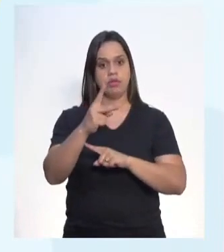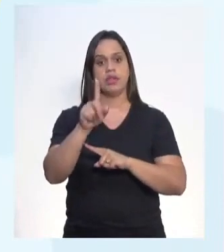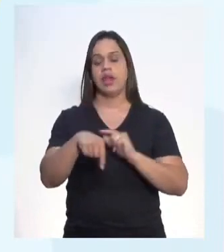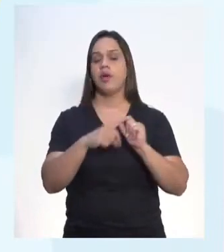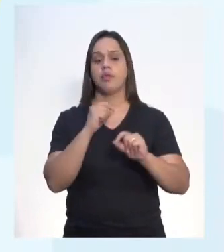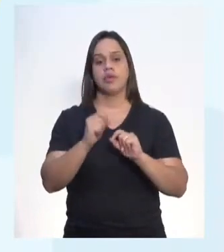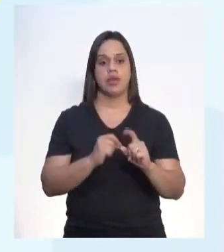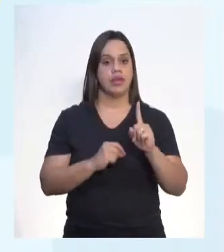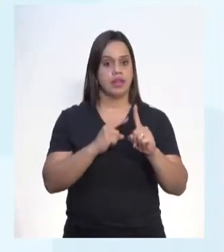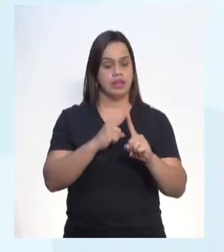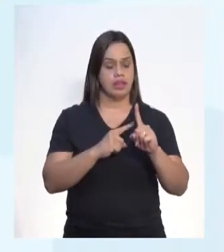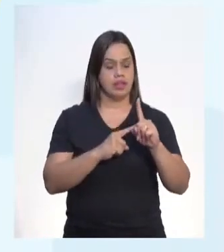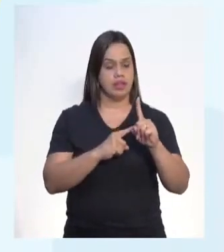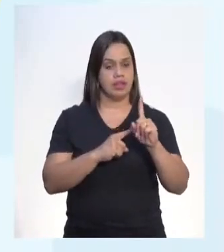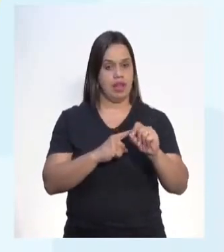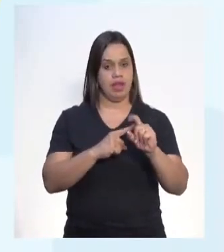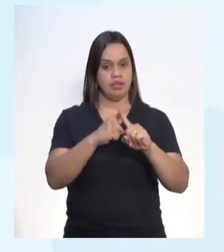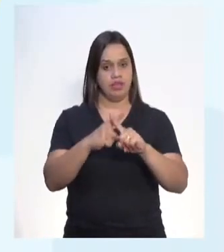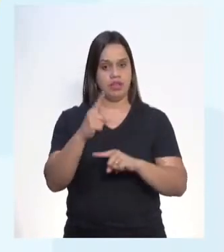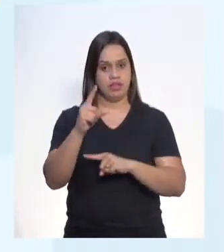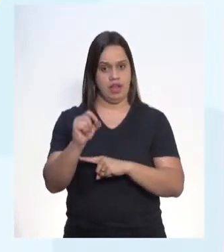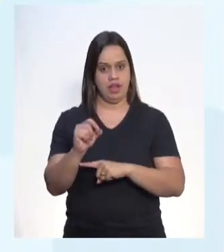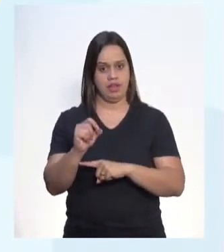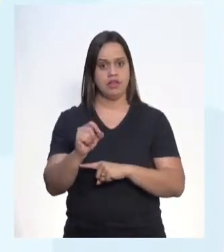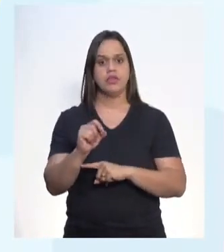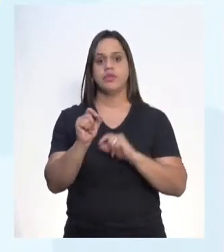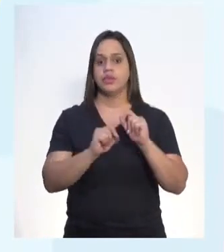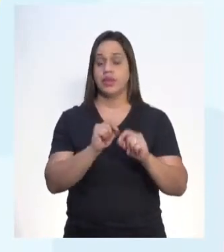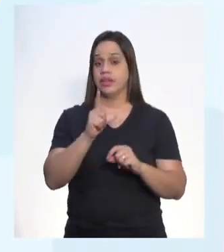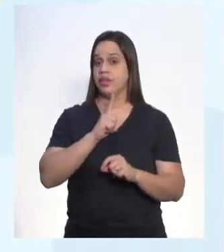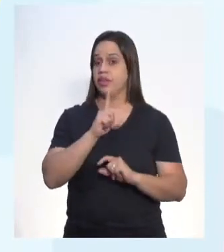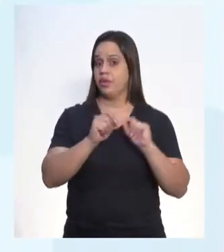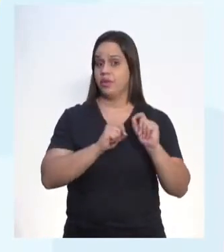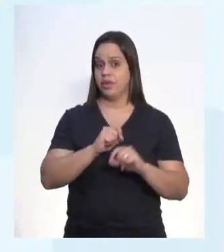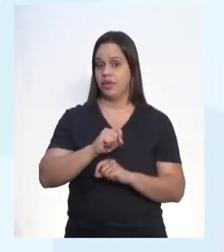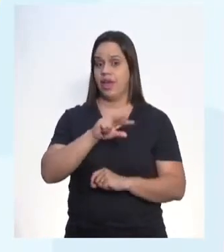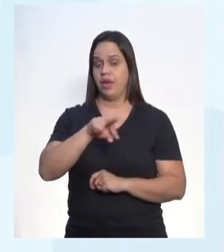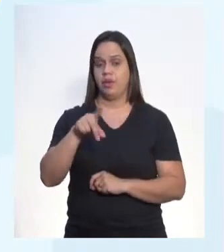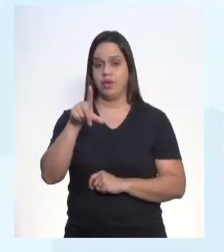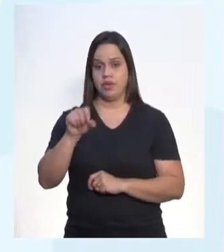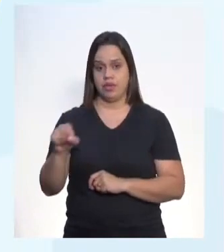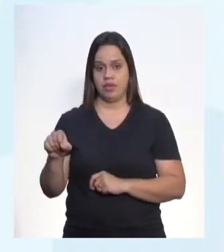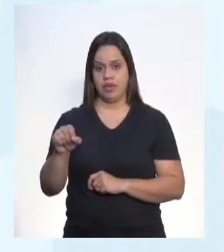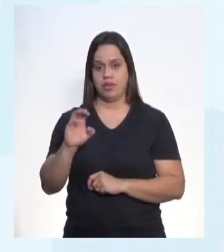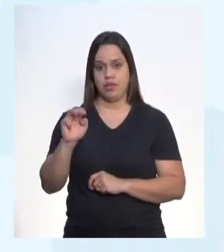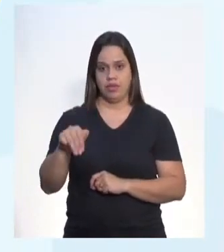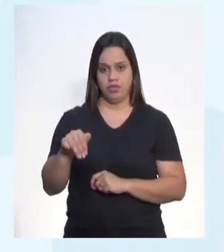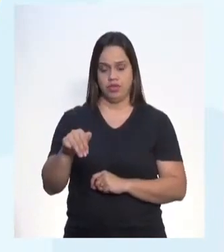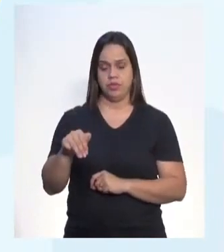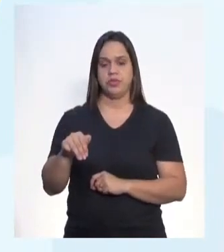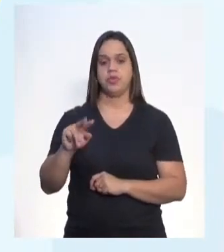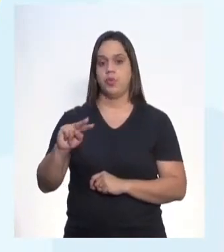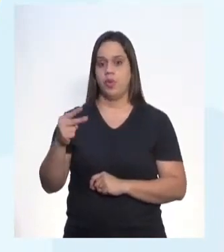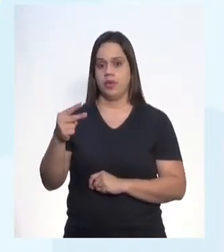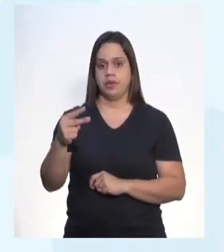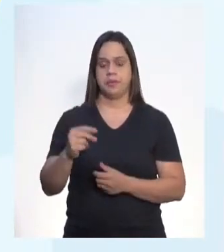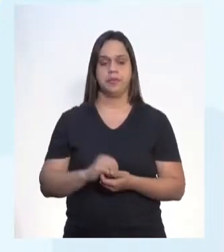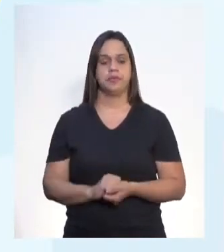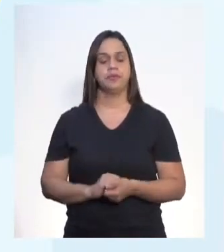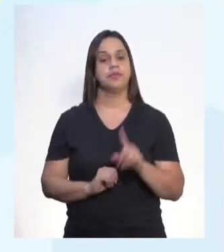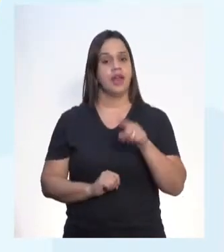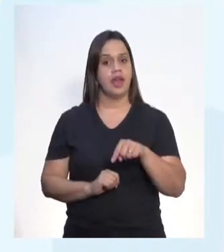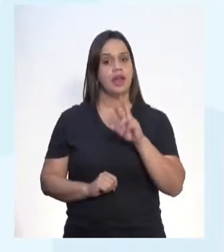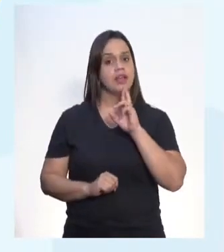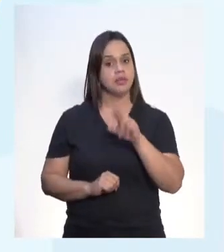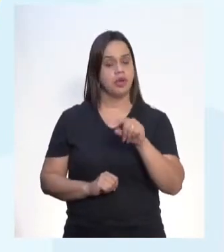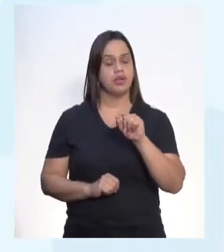quadrado, 10 vezes 10, não, nós teremos 100 centímetros quadrados. Então, esta